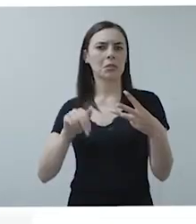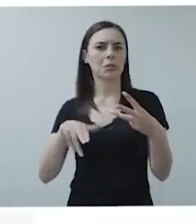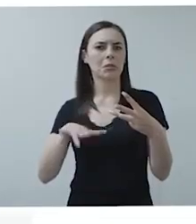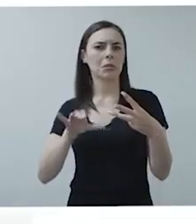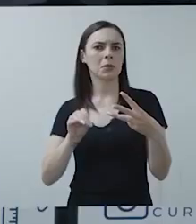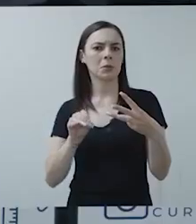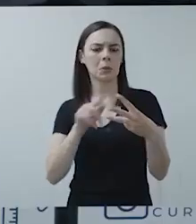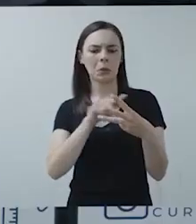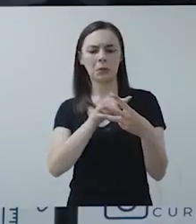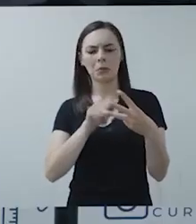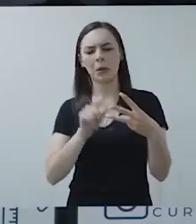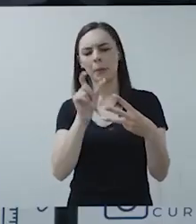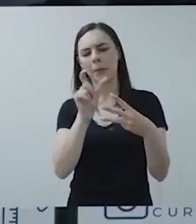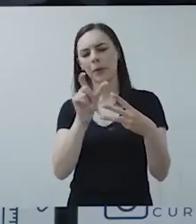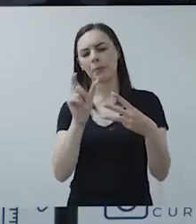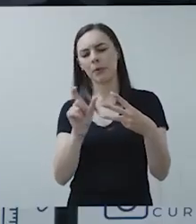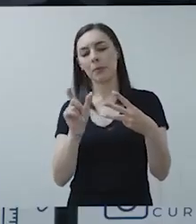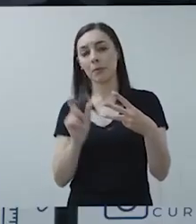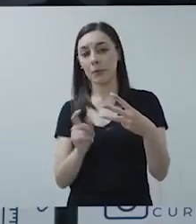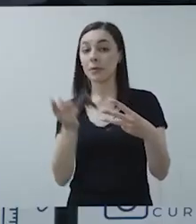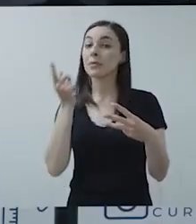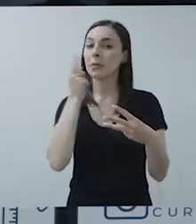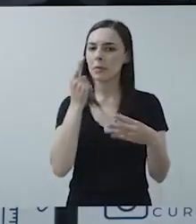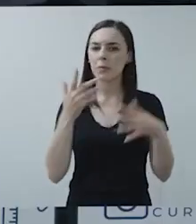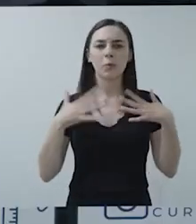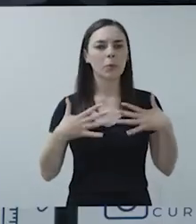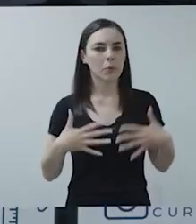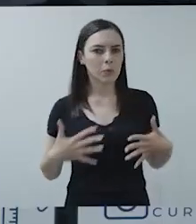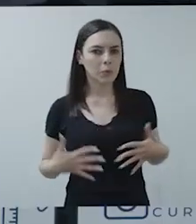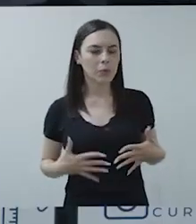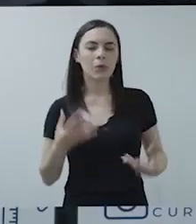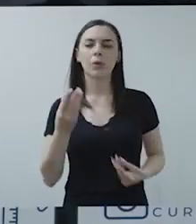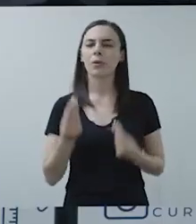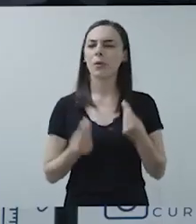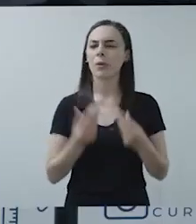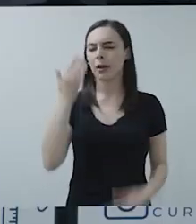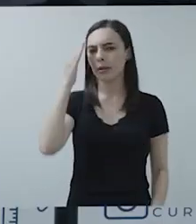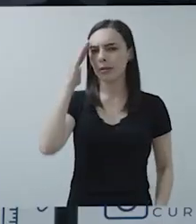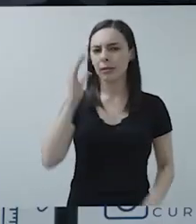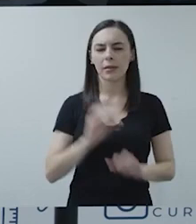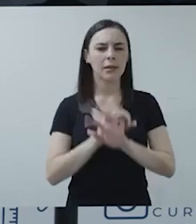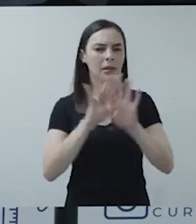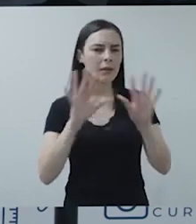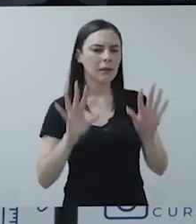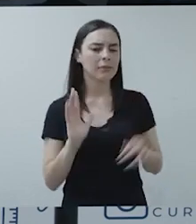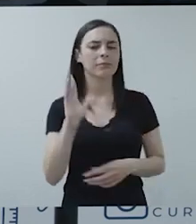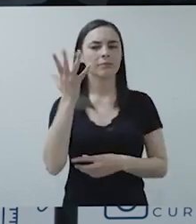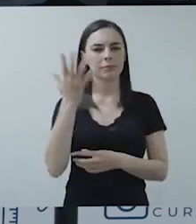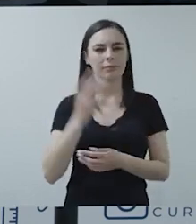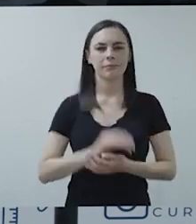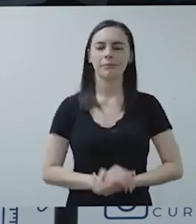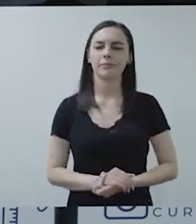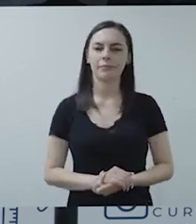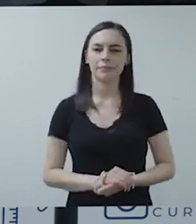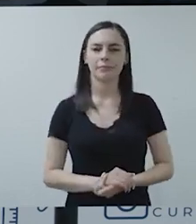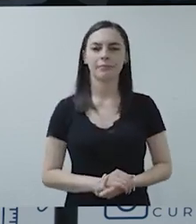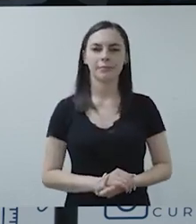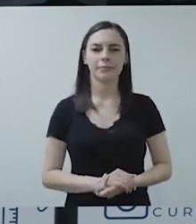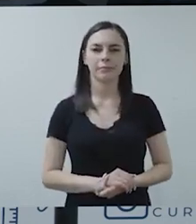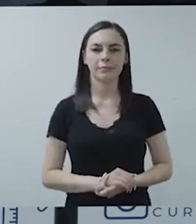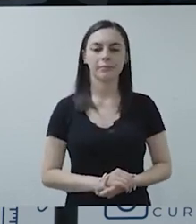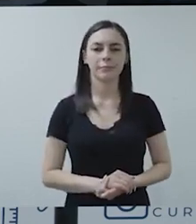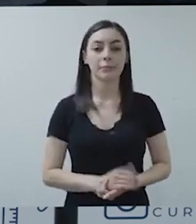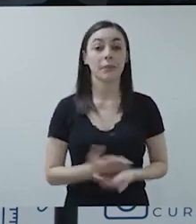então essas partes do nosso corpo para entender então como que tudo isso acontece.